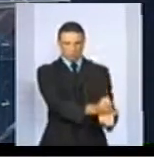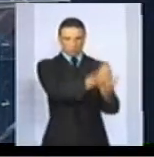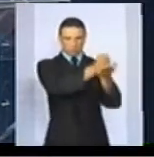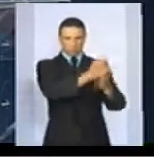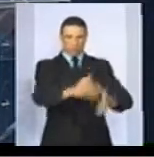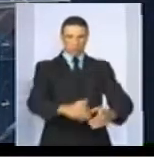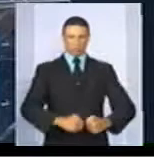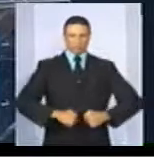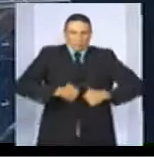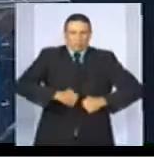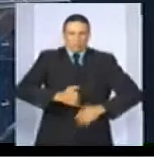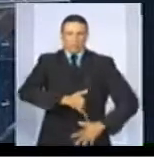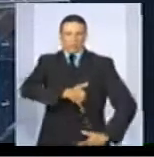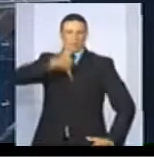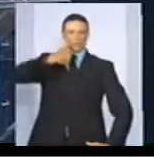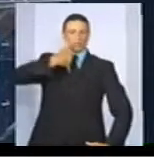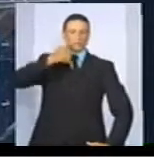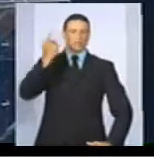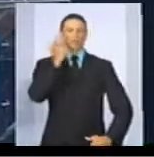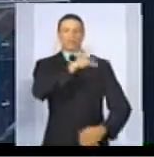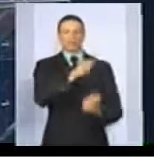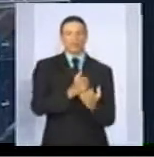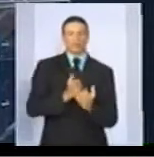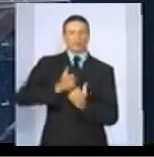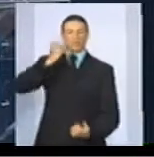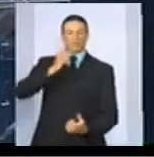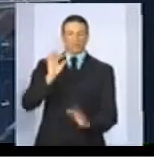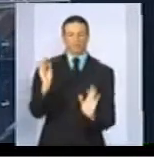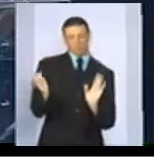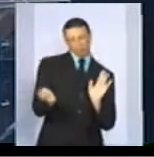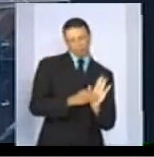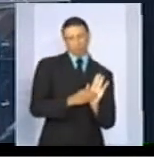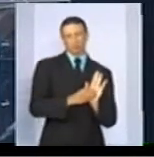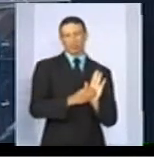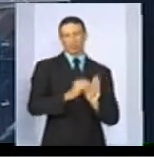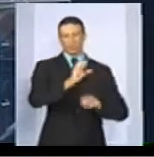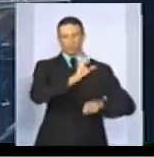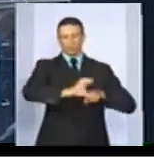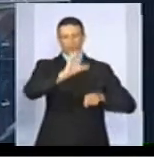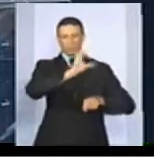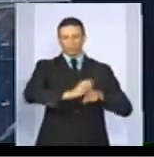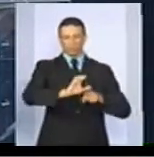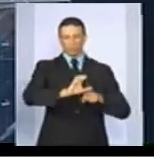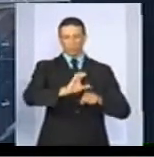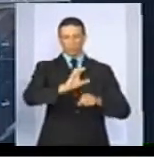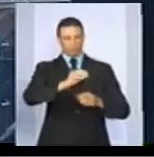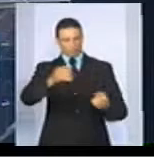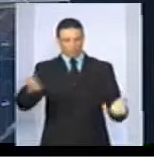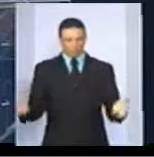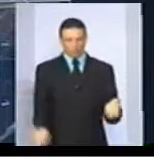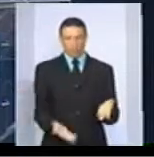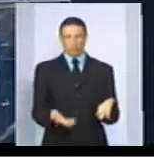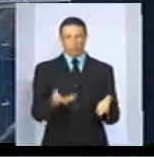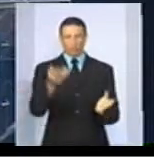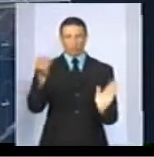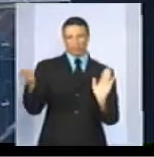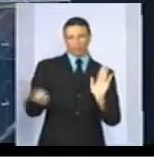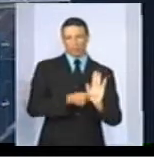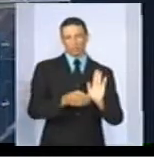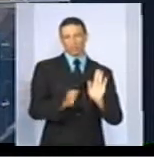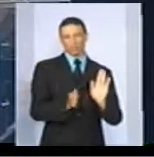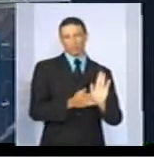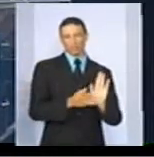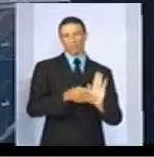por nossos representantes escrevemos a constituição que se propõe a